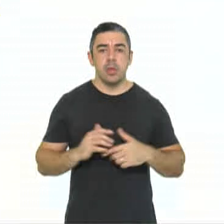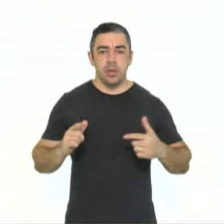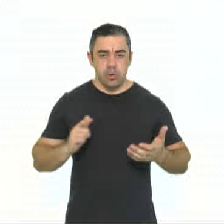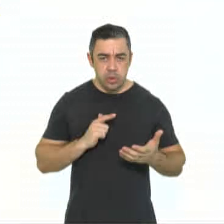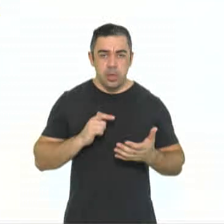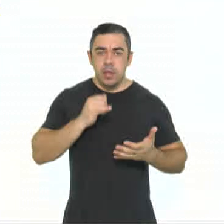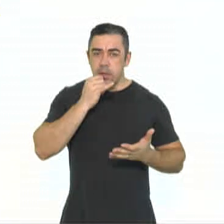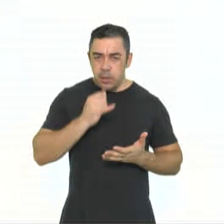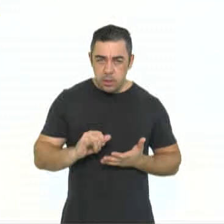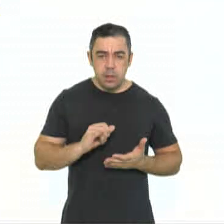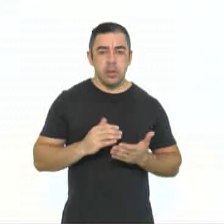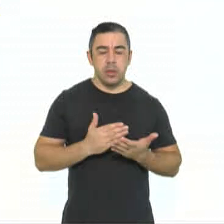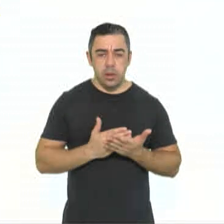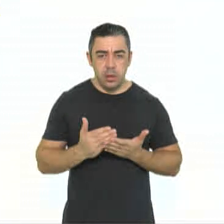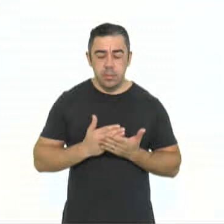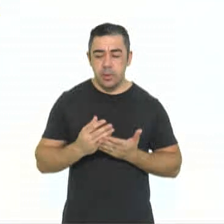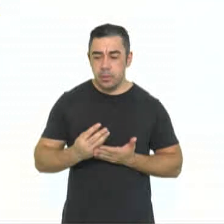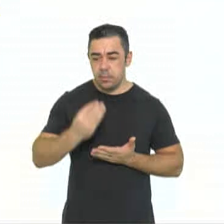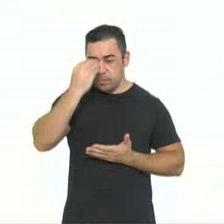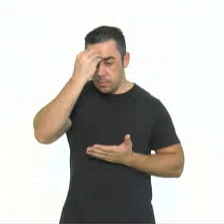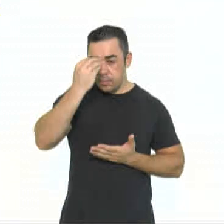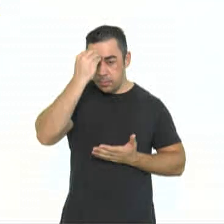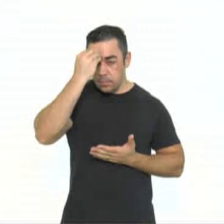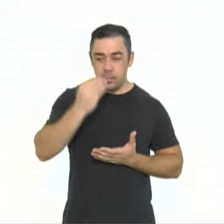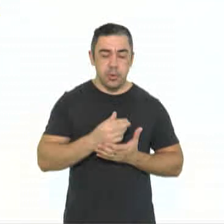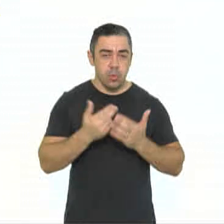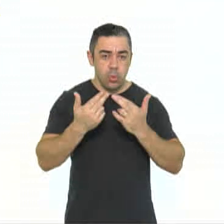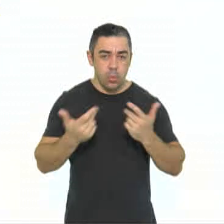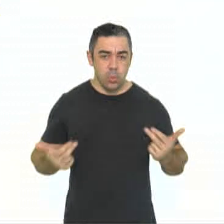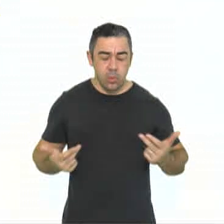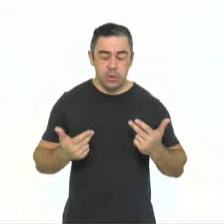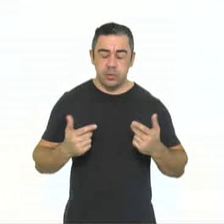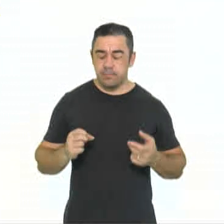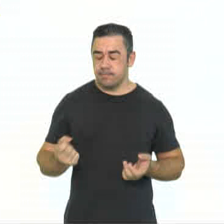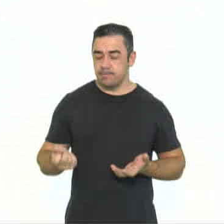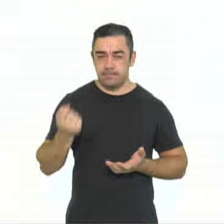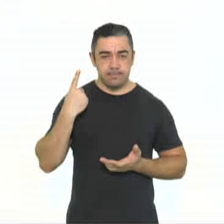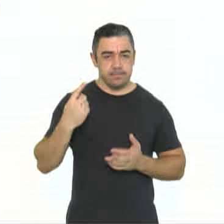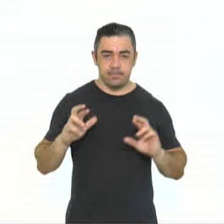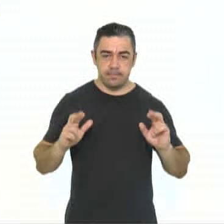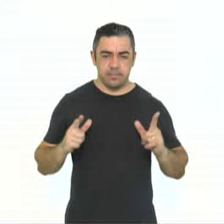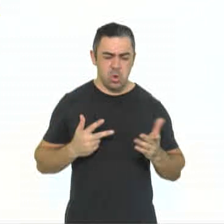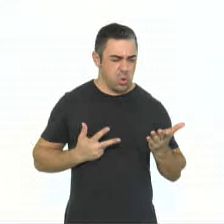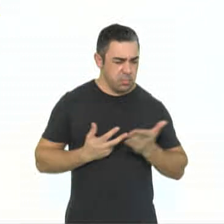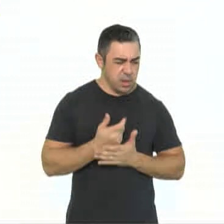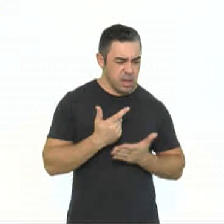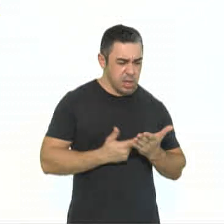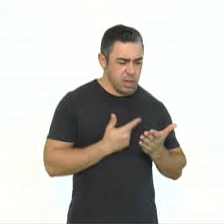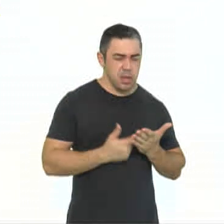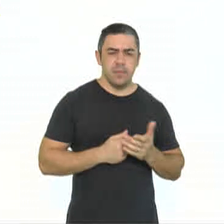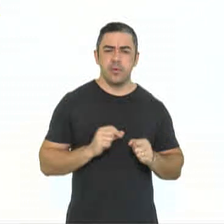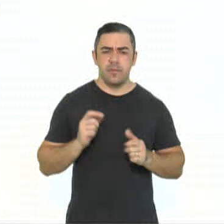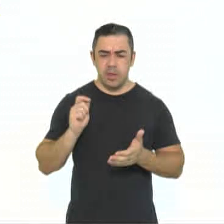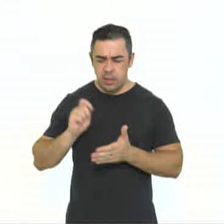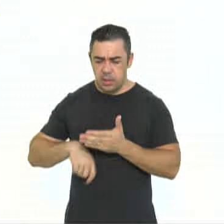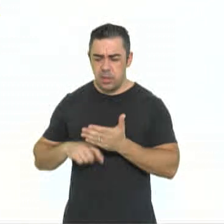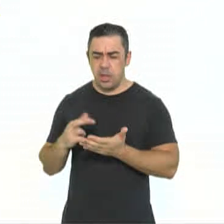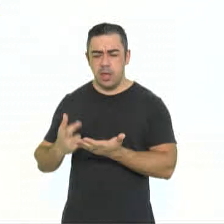necessária para fazer entrar na cachola aquelas coisas esquisitas. Comprei livros, assinei